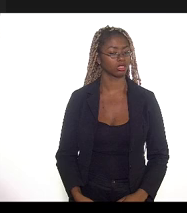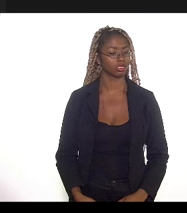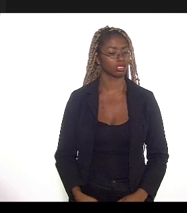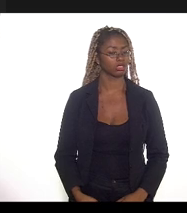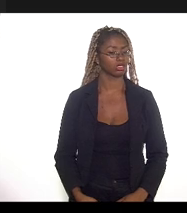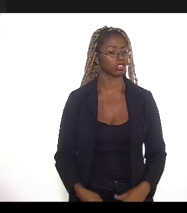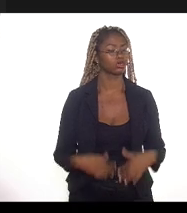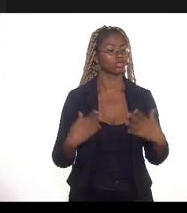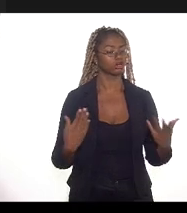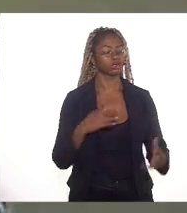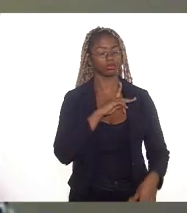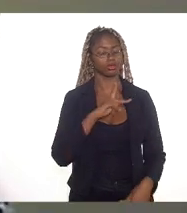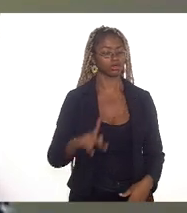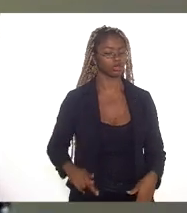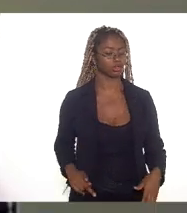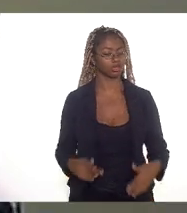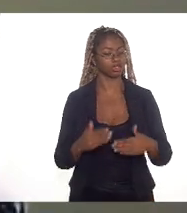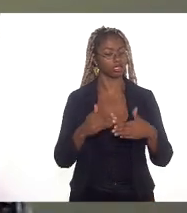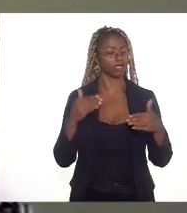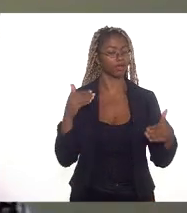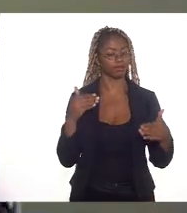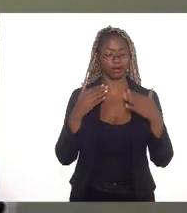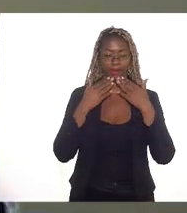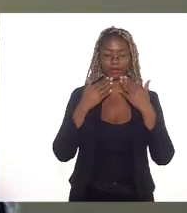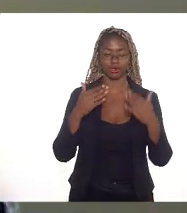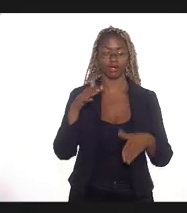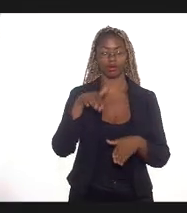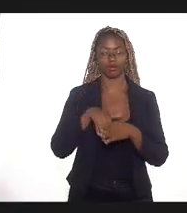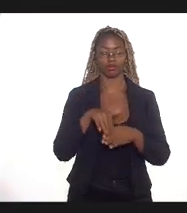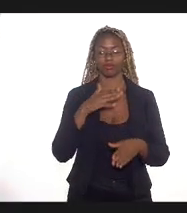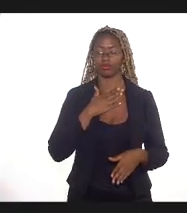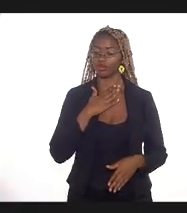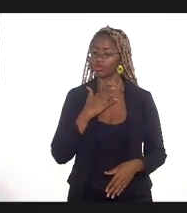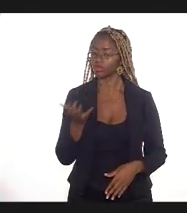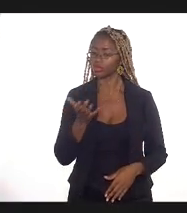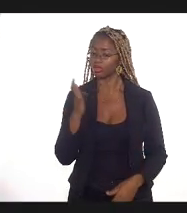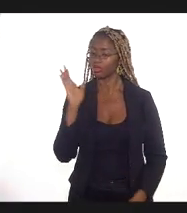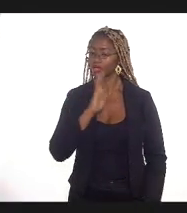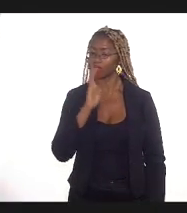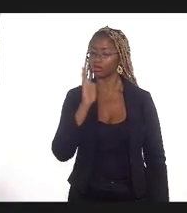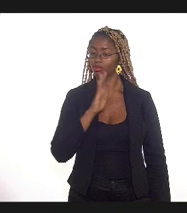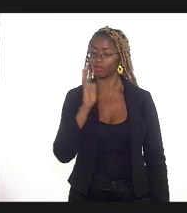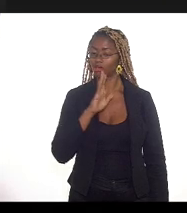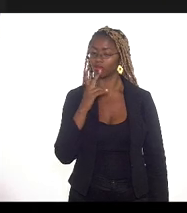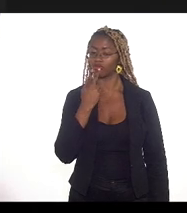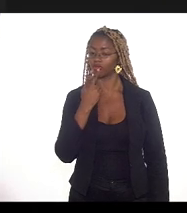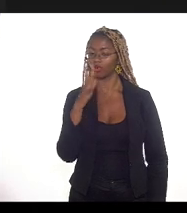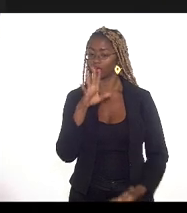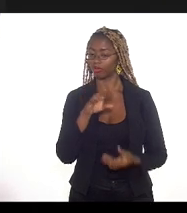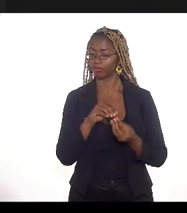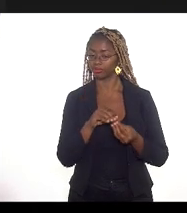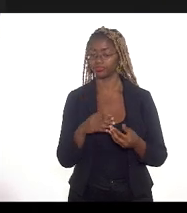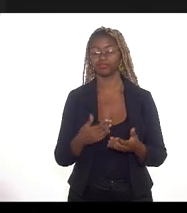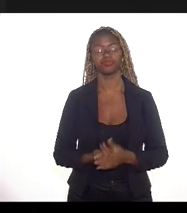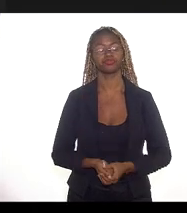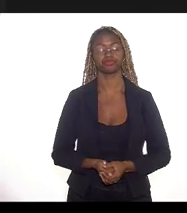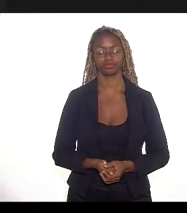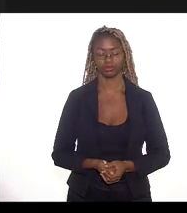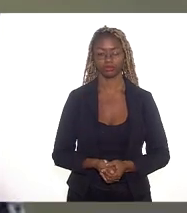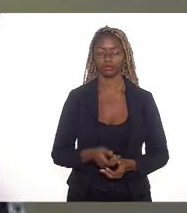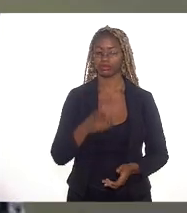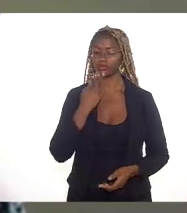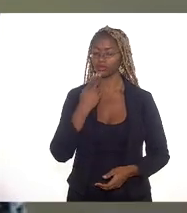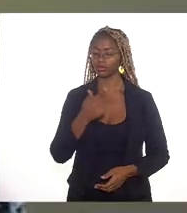Presidente, antes de apresentar meu voto, eu queria fazer uma brevíssima consideração. Primeiro dizer que